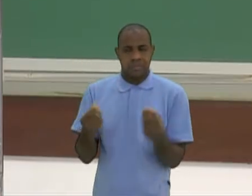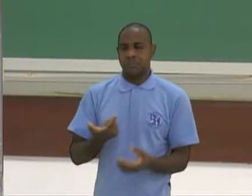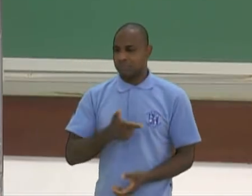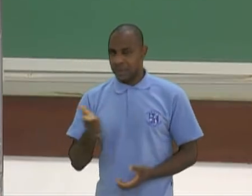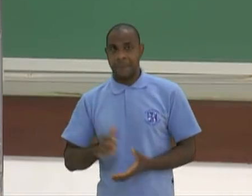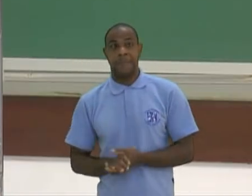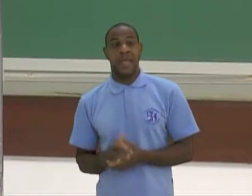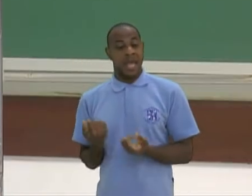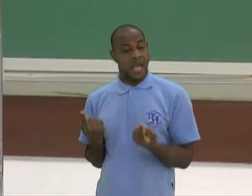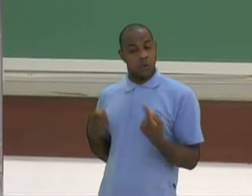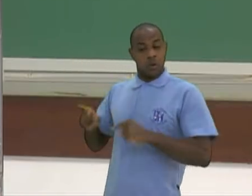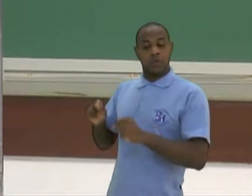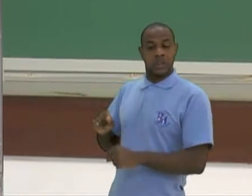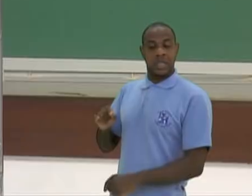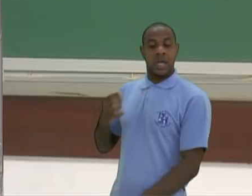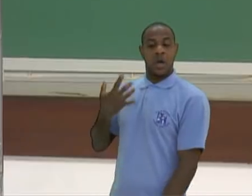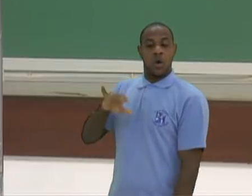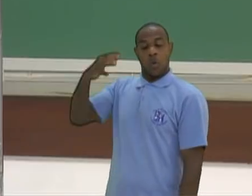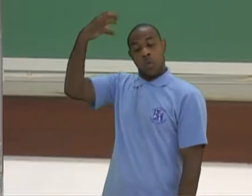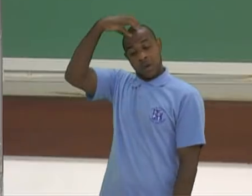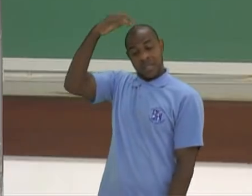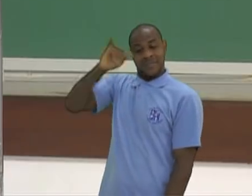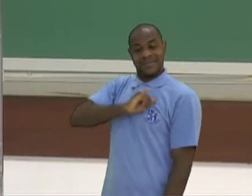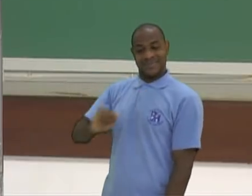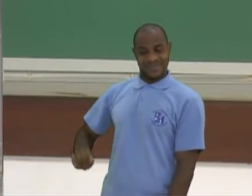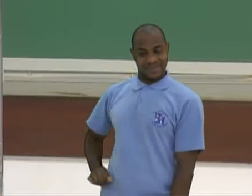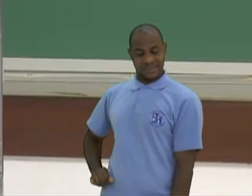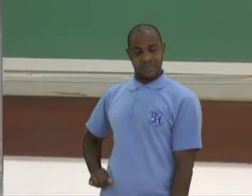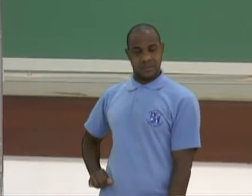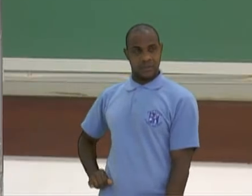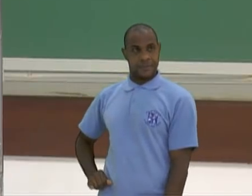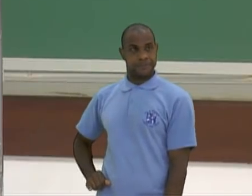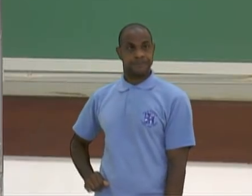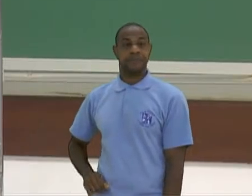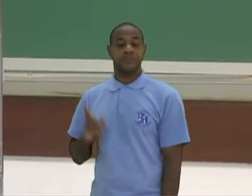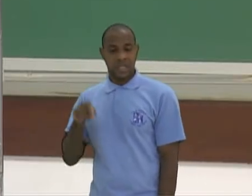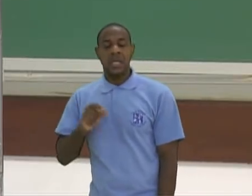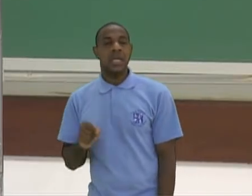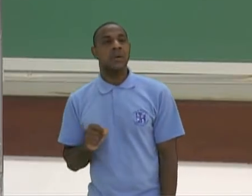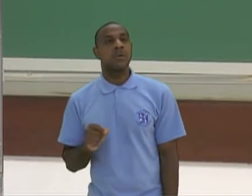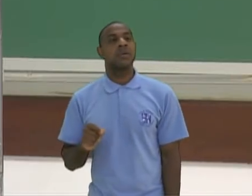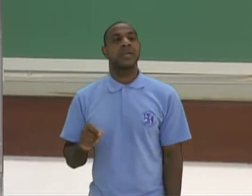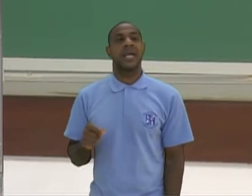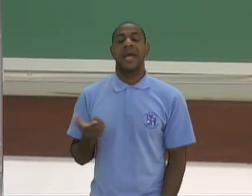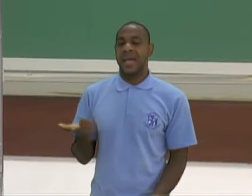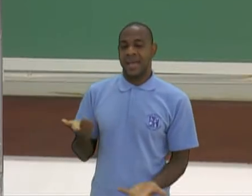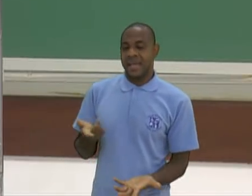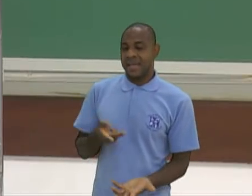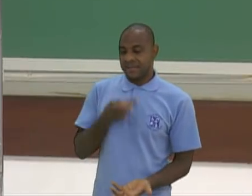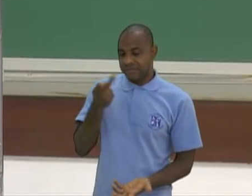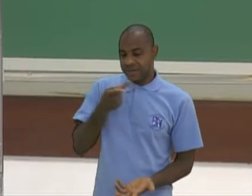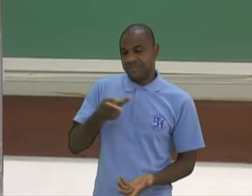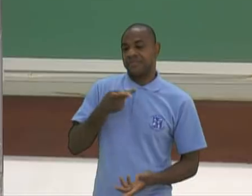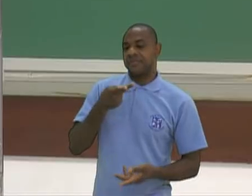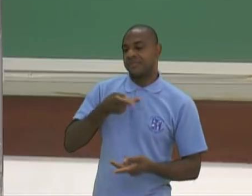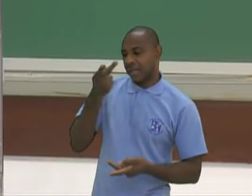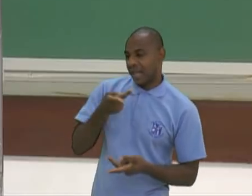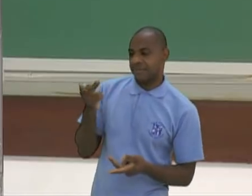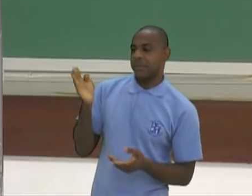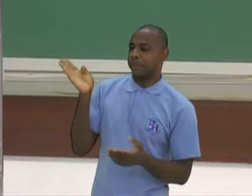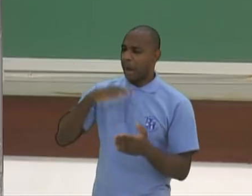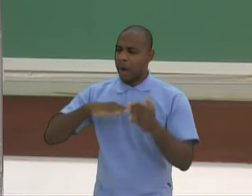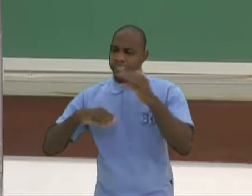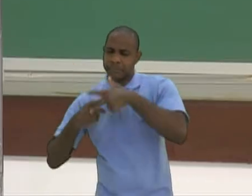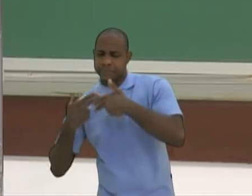dizer, são situações até negativas que eles criticavam, e nós podemos